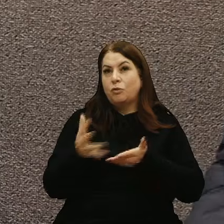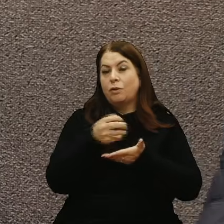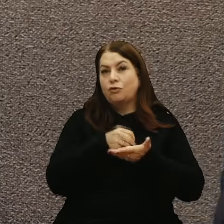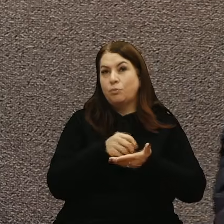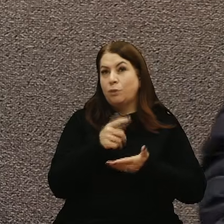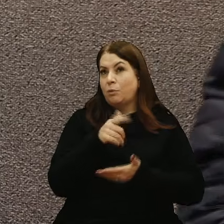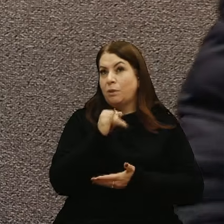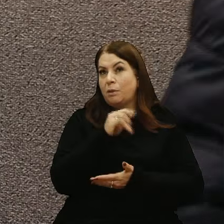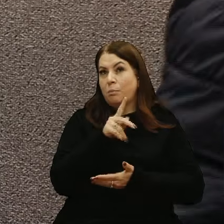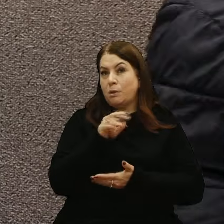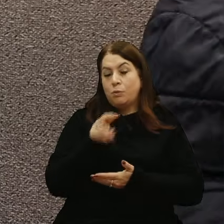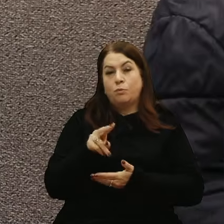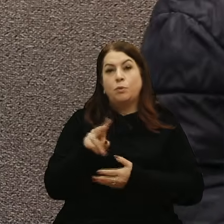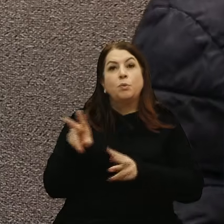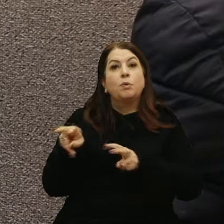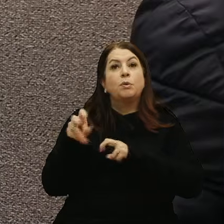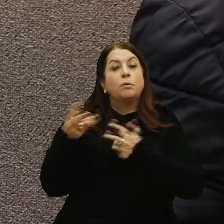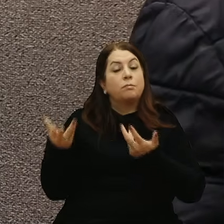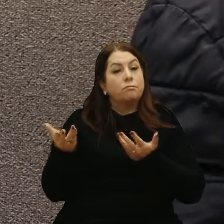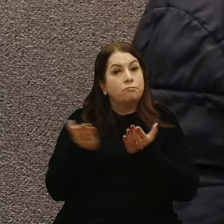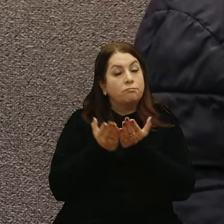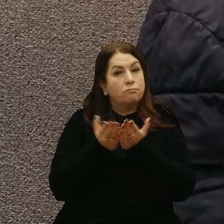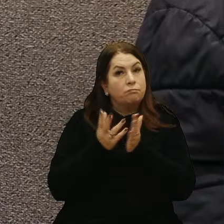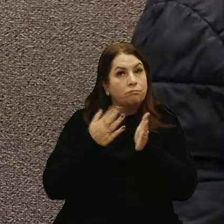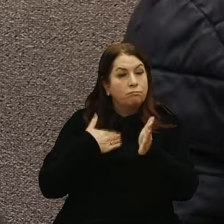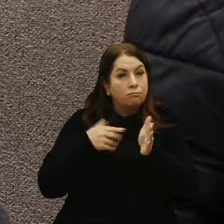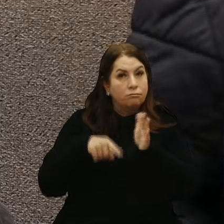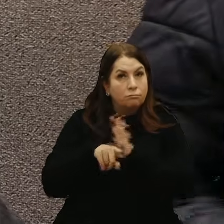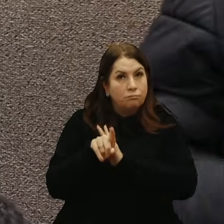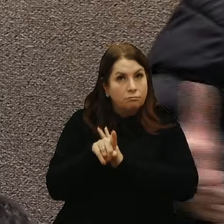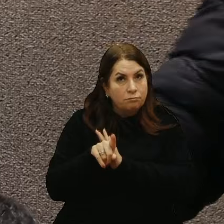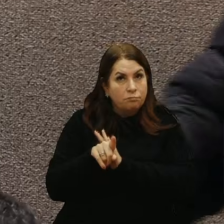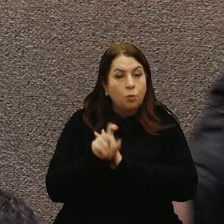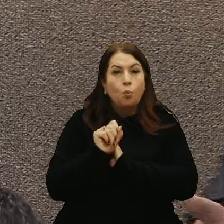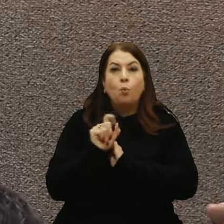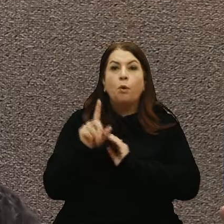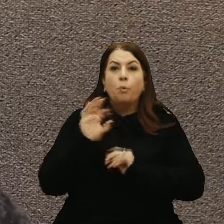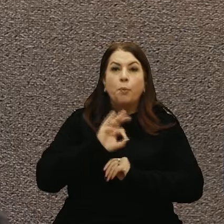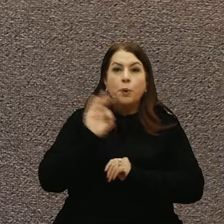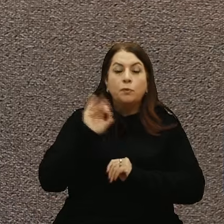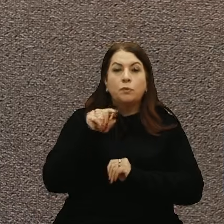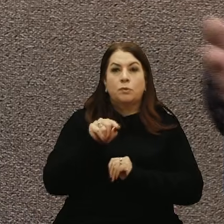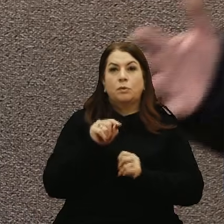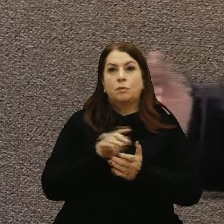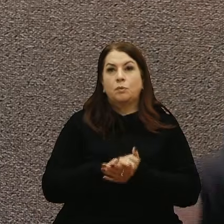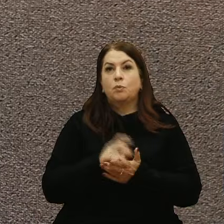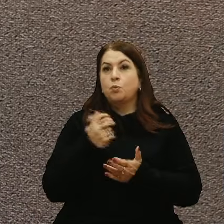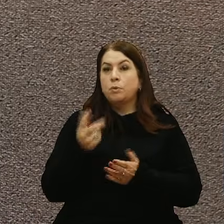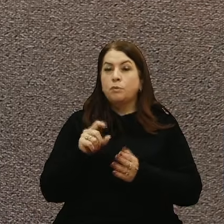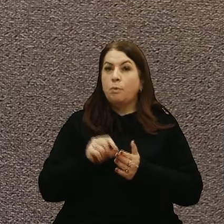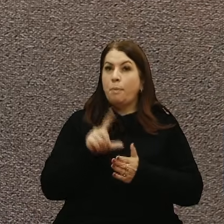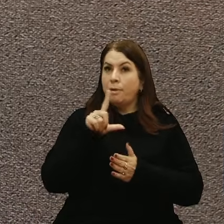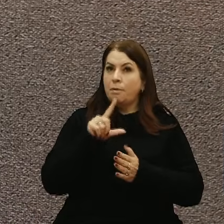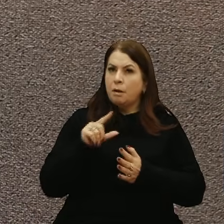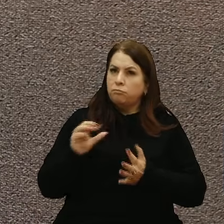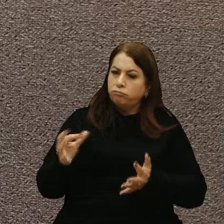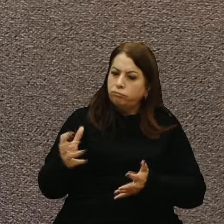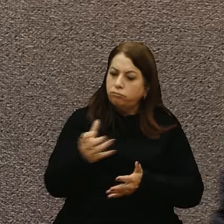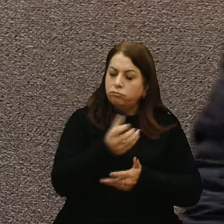Então eu acho que esse estudo, inclusive seria a minha pergunta... Qual o percentual? Quanto vamos aumentar a